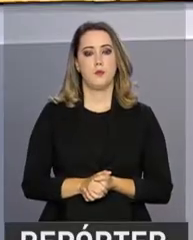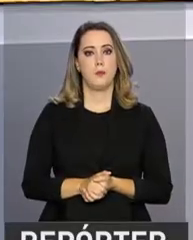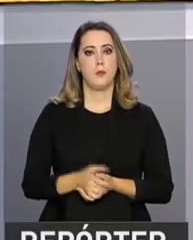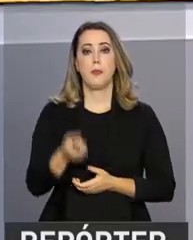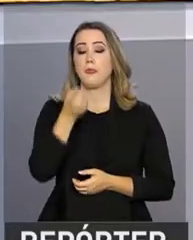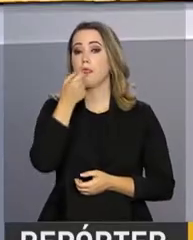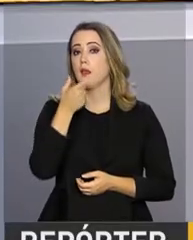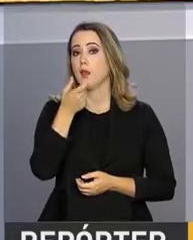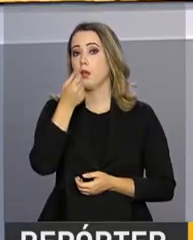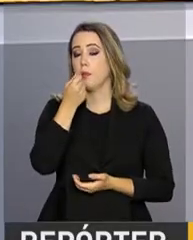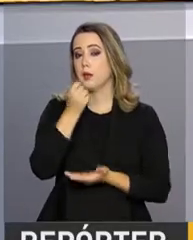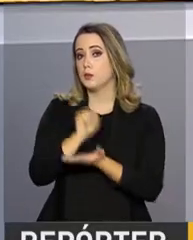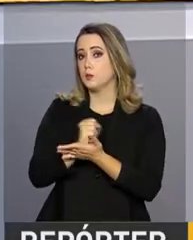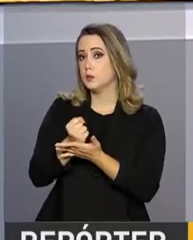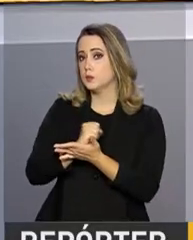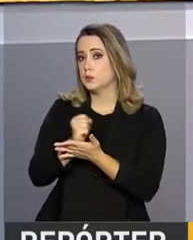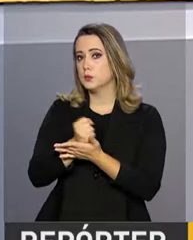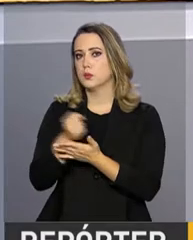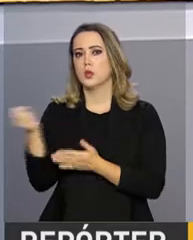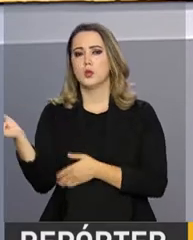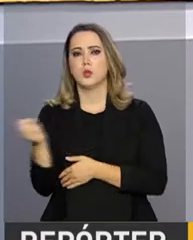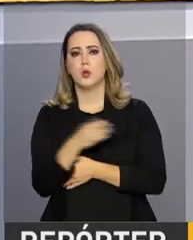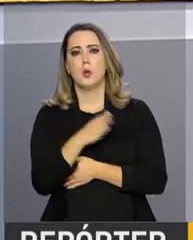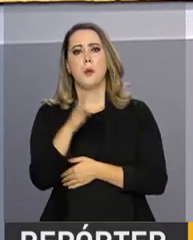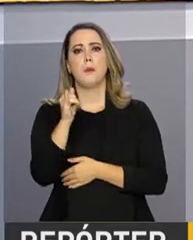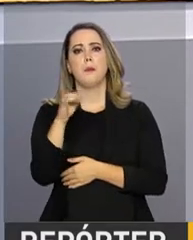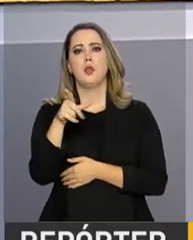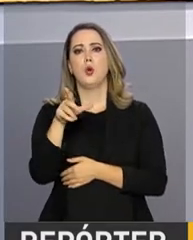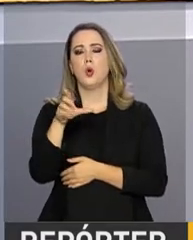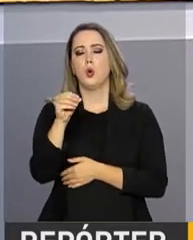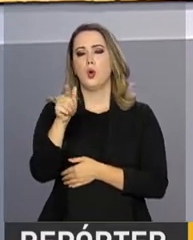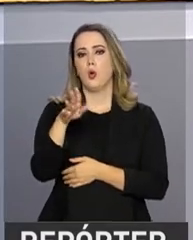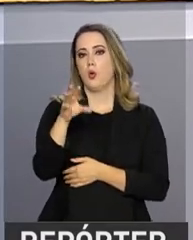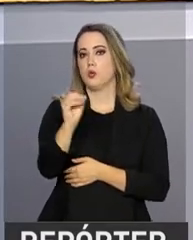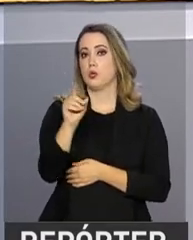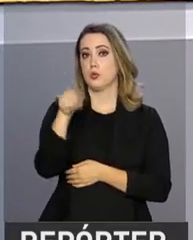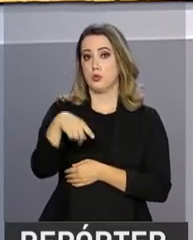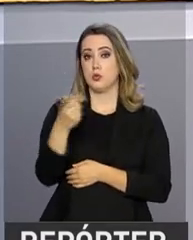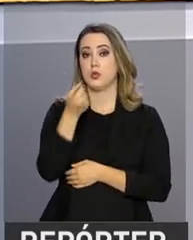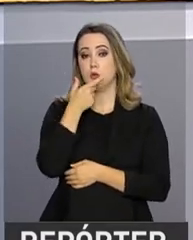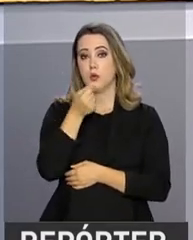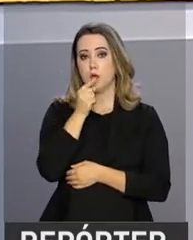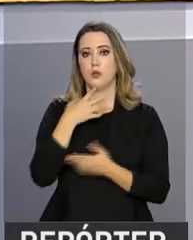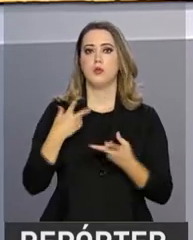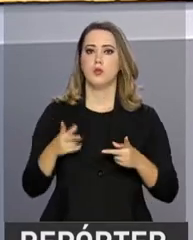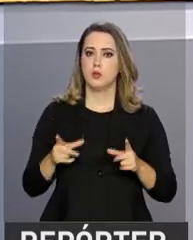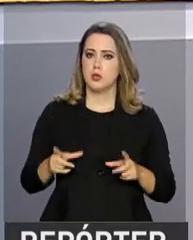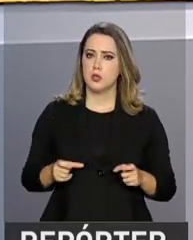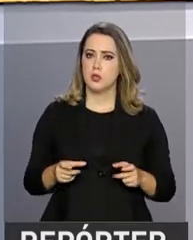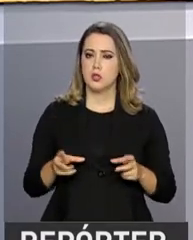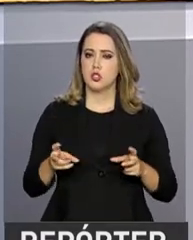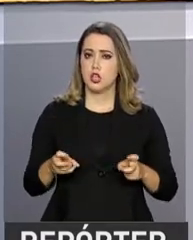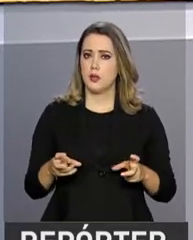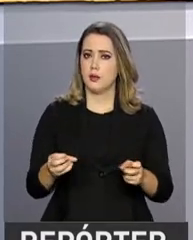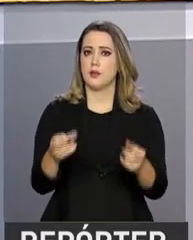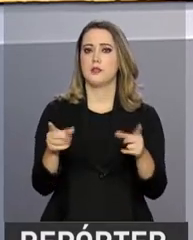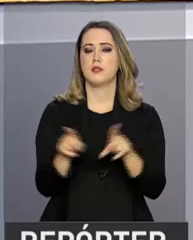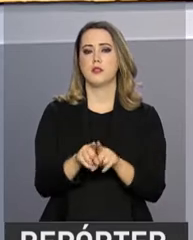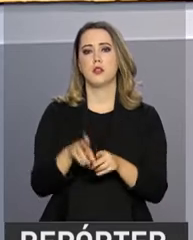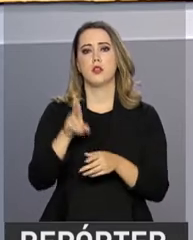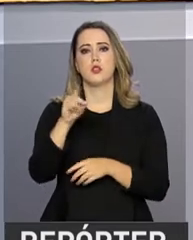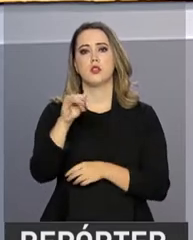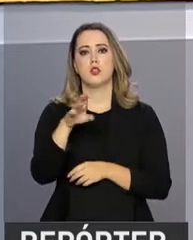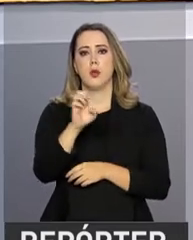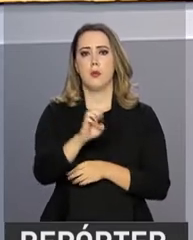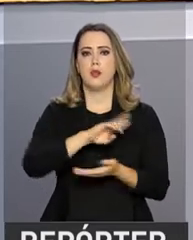medicamentos biológicos são produtos inovadores para tratamento doenças crônicas como câncer diabetes artrite reumatóide e esclerose